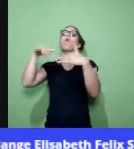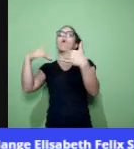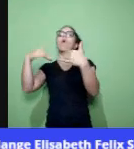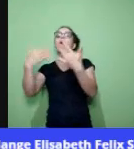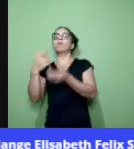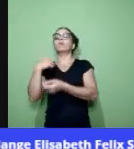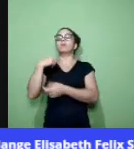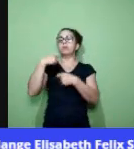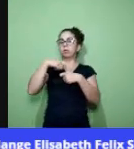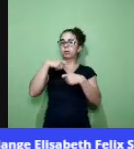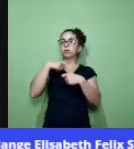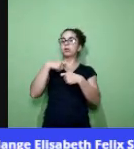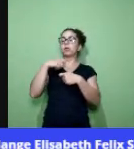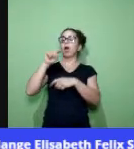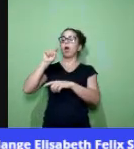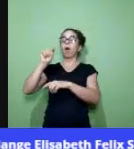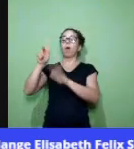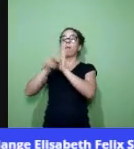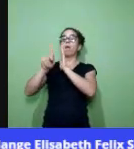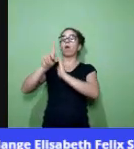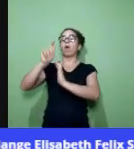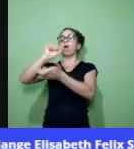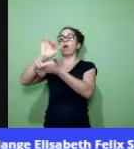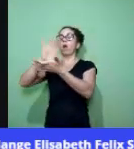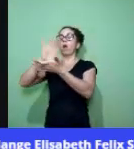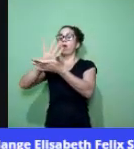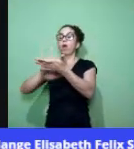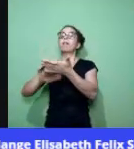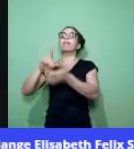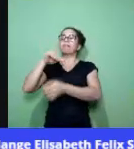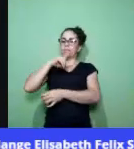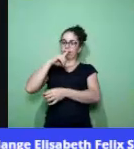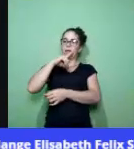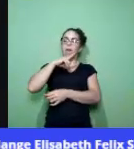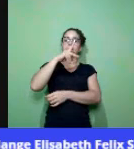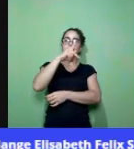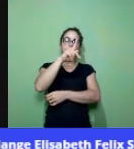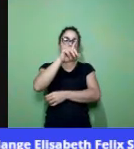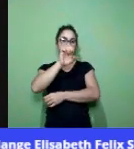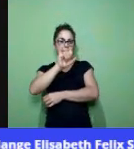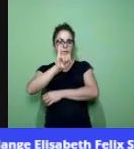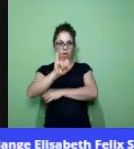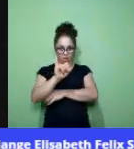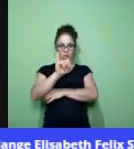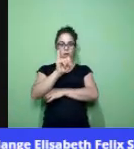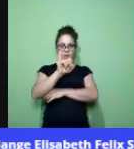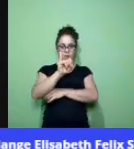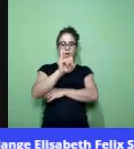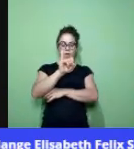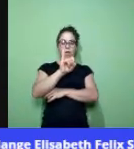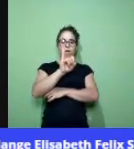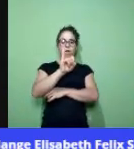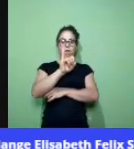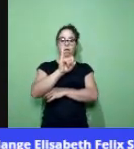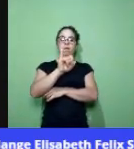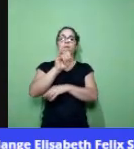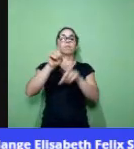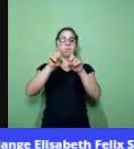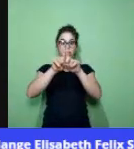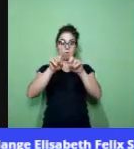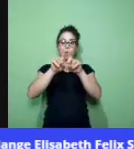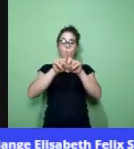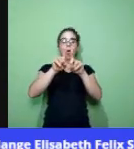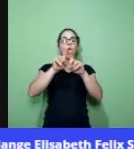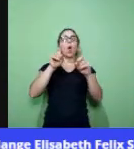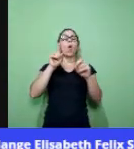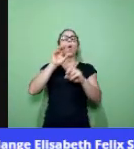a gente também tem, claro, o PEI, né, o Plano Educacional Individualizado. Então, de acordo com os objetivos